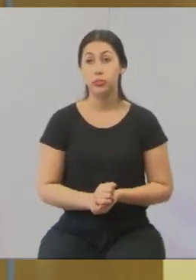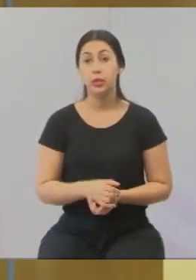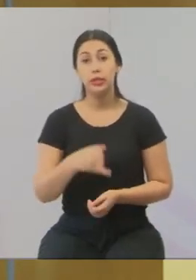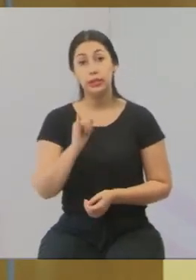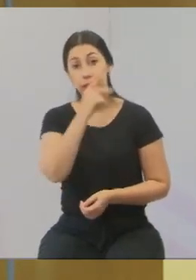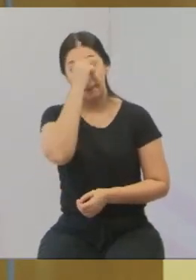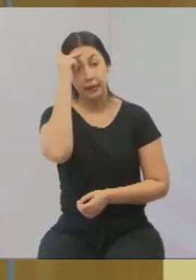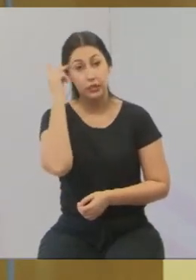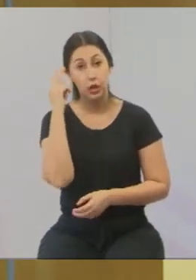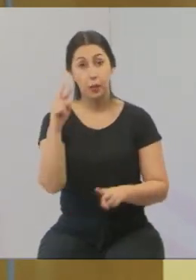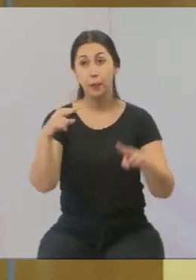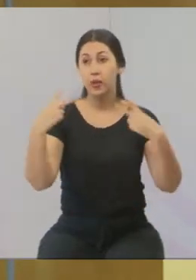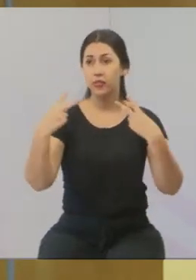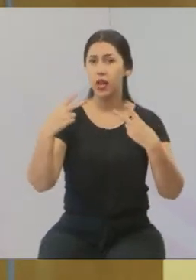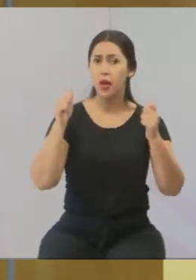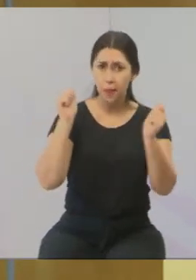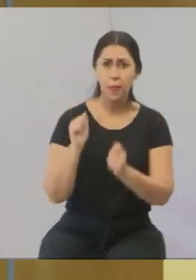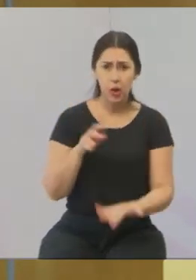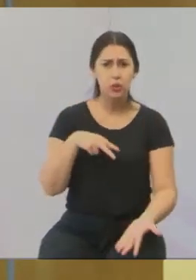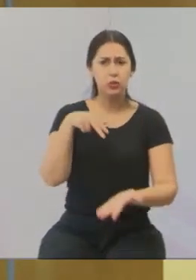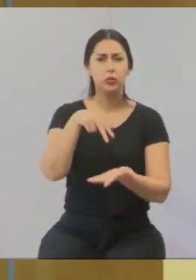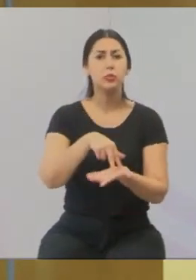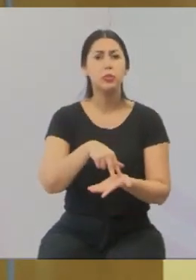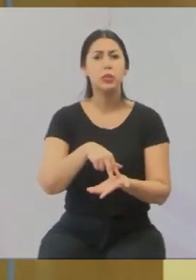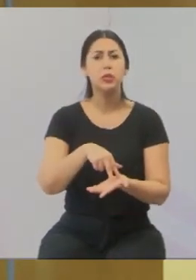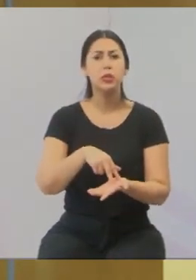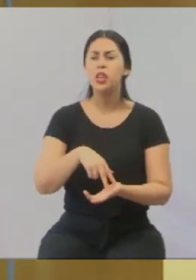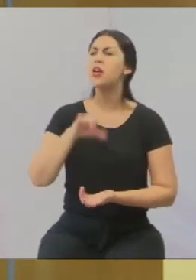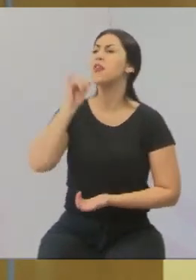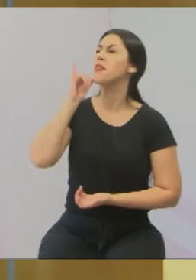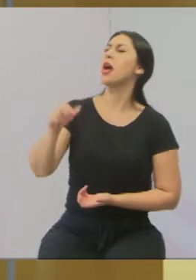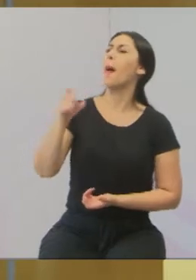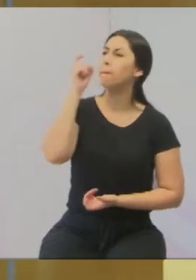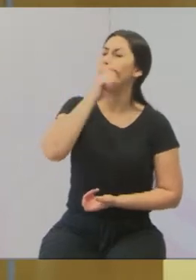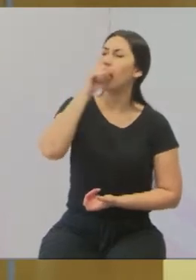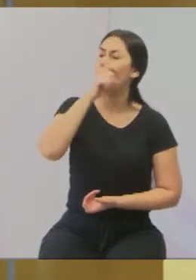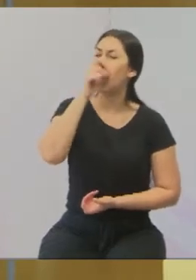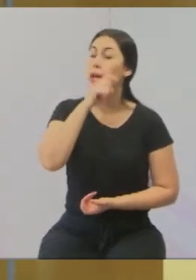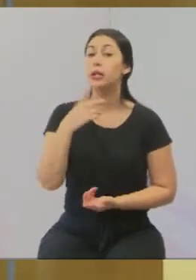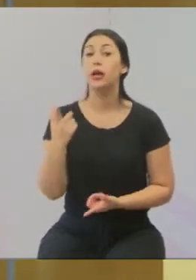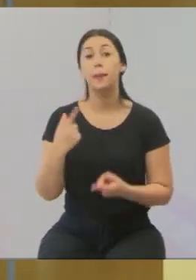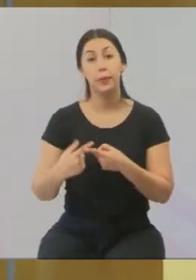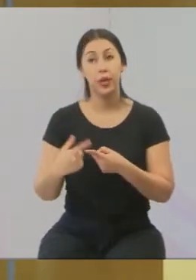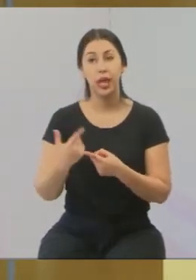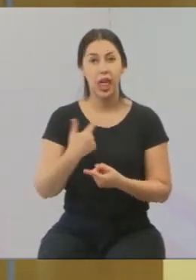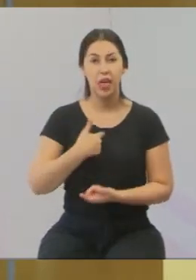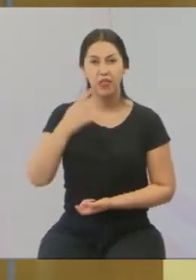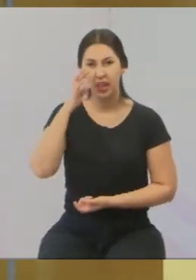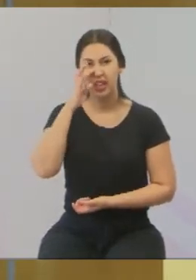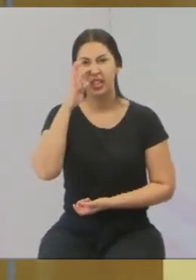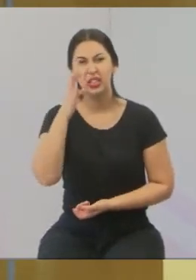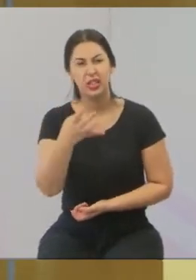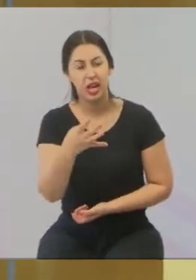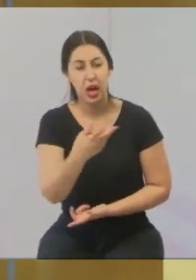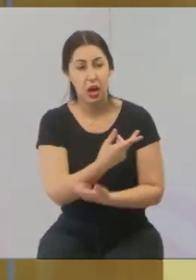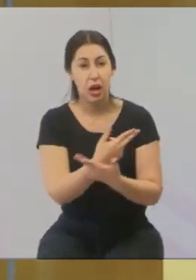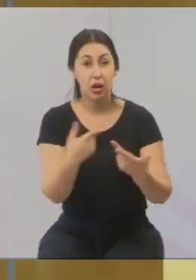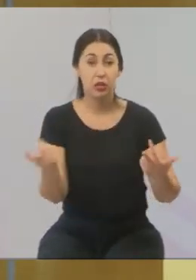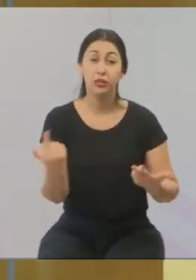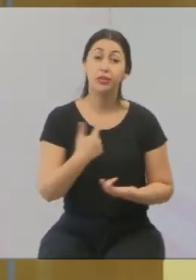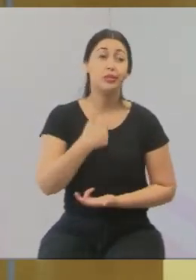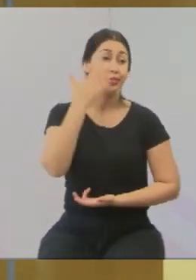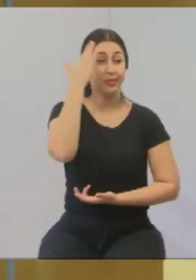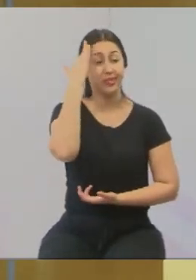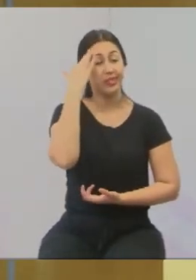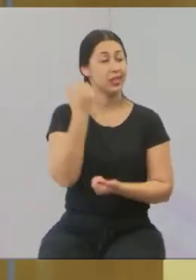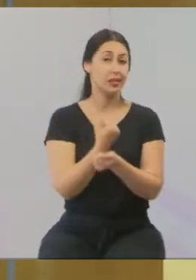vier aqui falar alguma coisa, pode subir aqui e me desmentir, Valmir, porque eu não vou fazer crítica em cima de algo que eu sei que não é